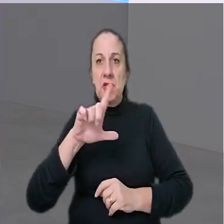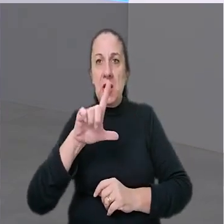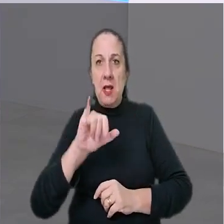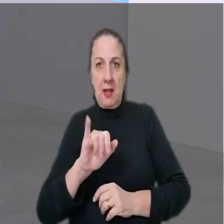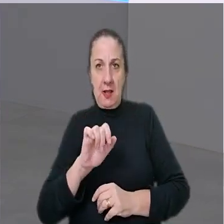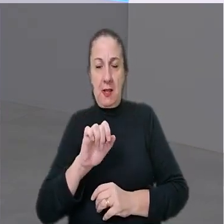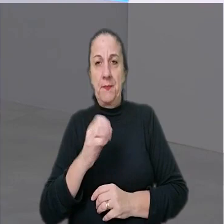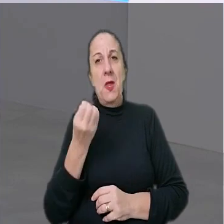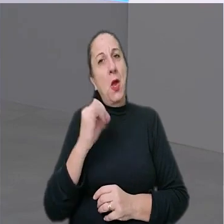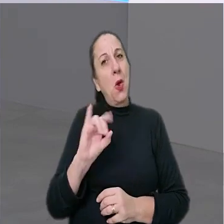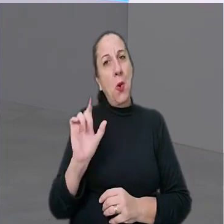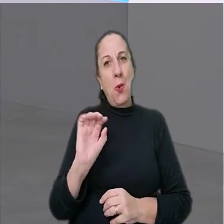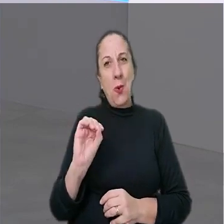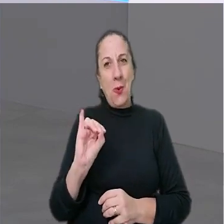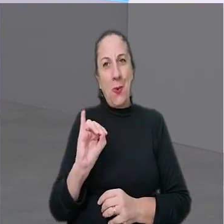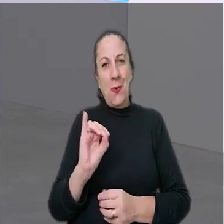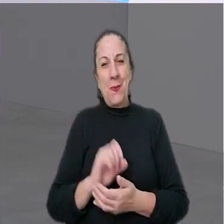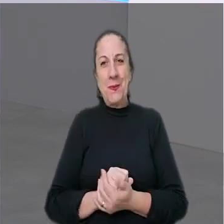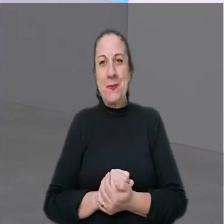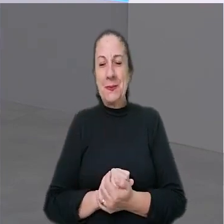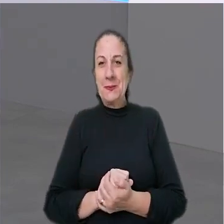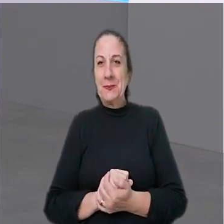Chiapa. Oi, Michele.